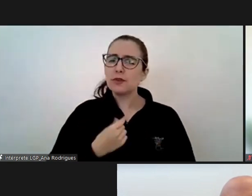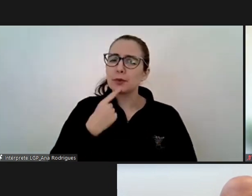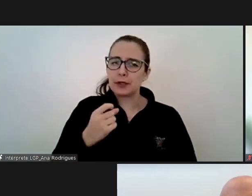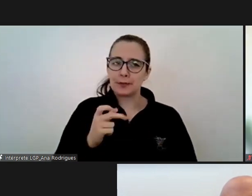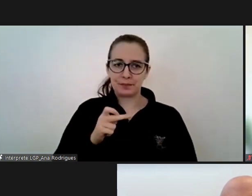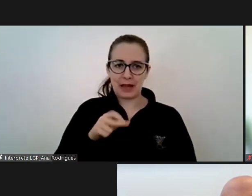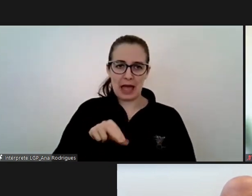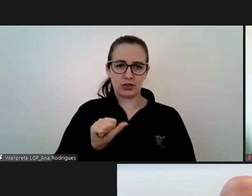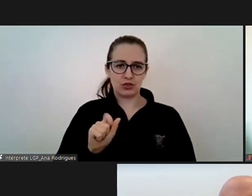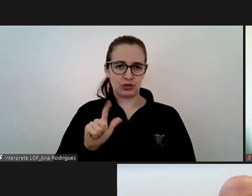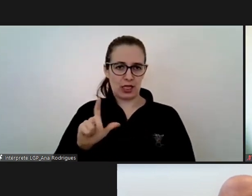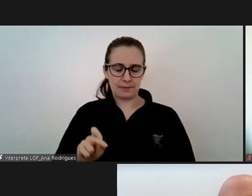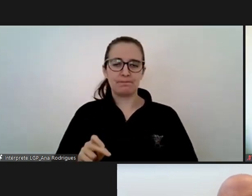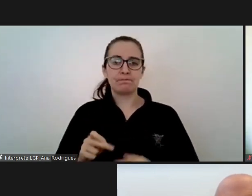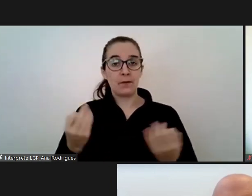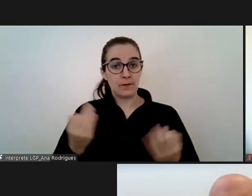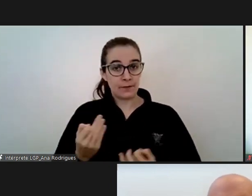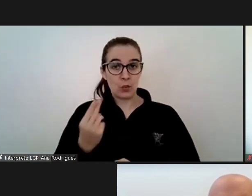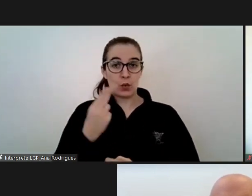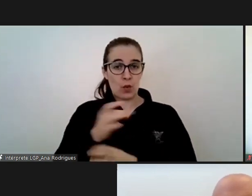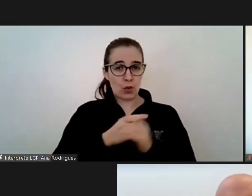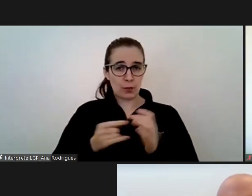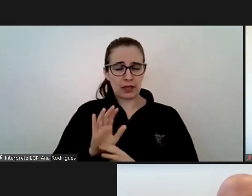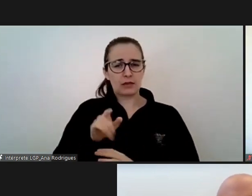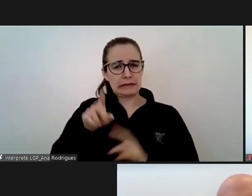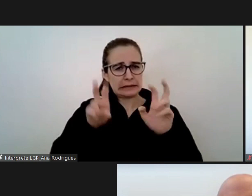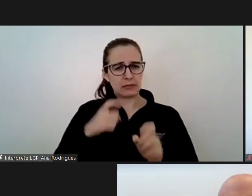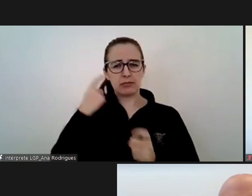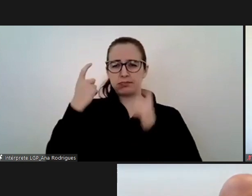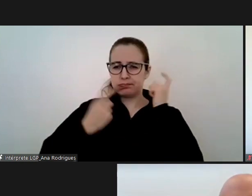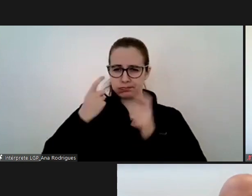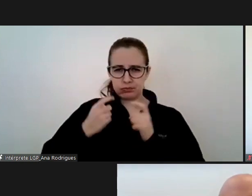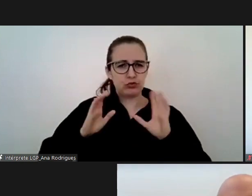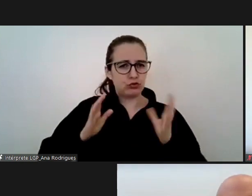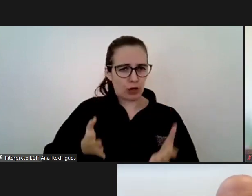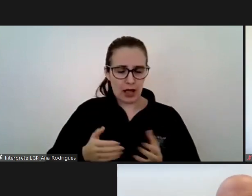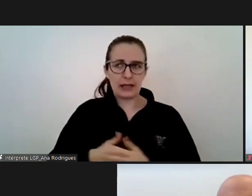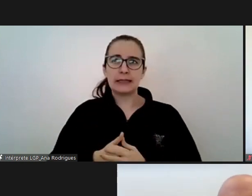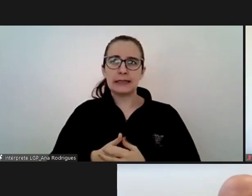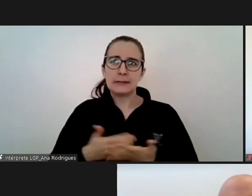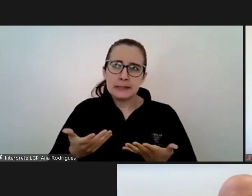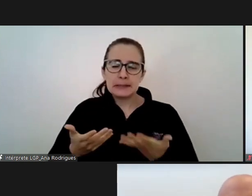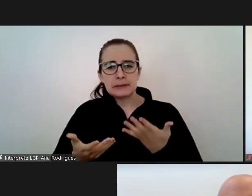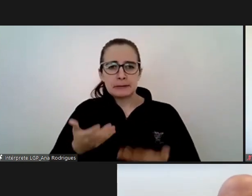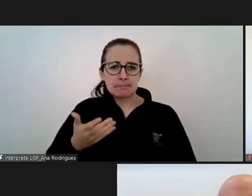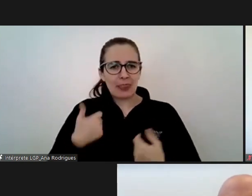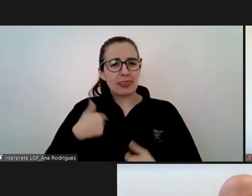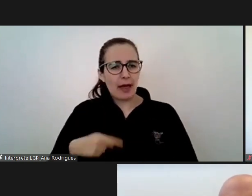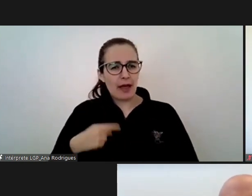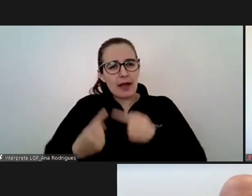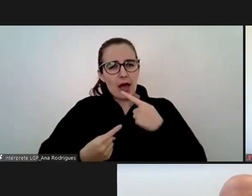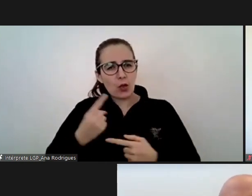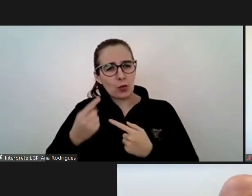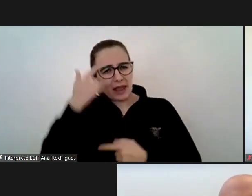certo que a União Europeia já refletiu sobre este assunto, o que é que, e tem recomendações sobre esse